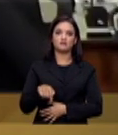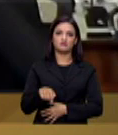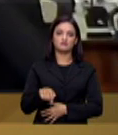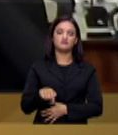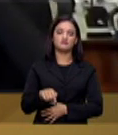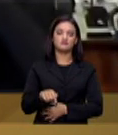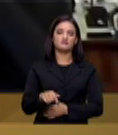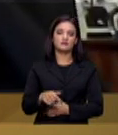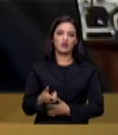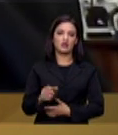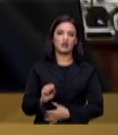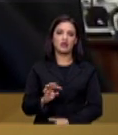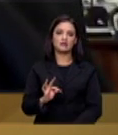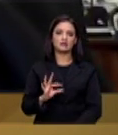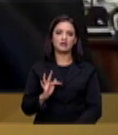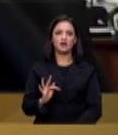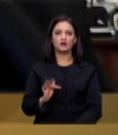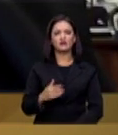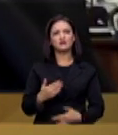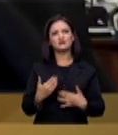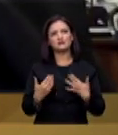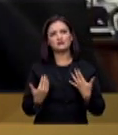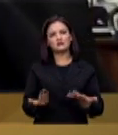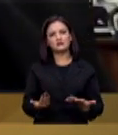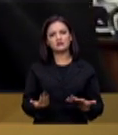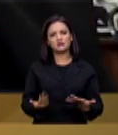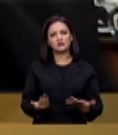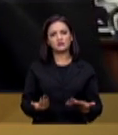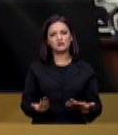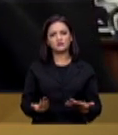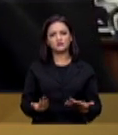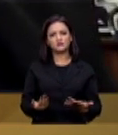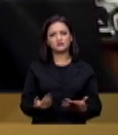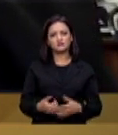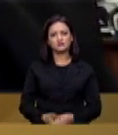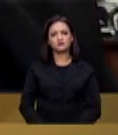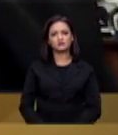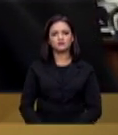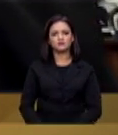indica, me parece que essa é a premissa de que a maioria